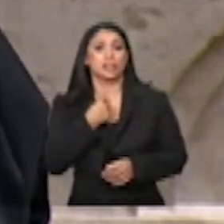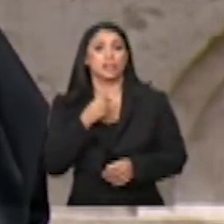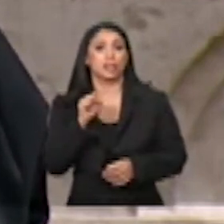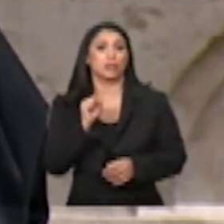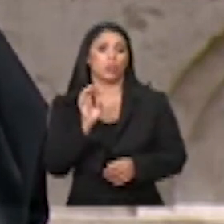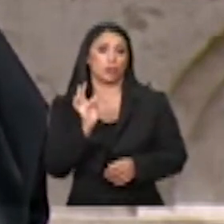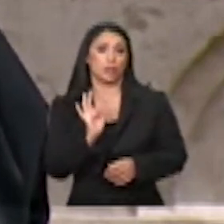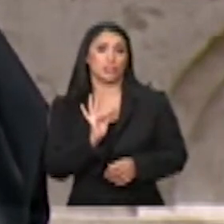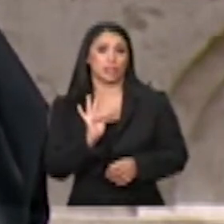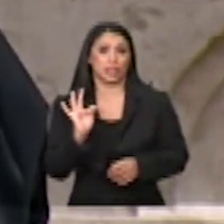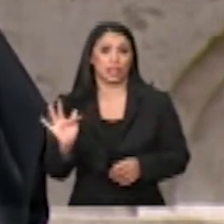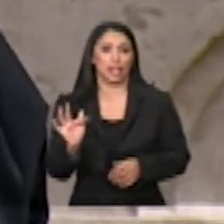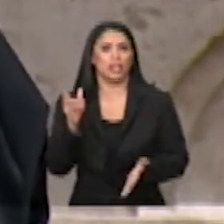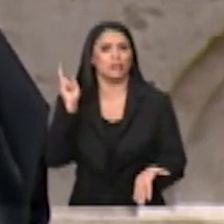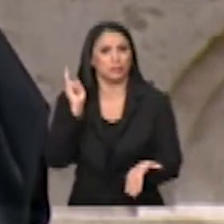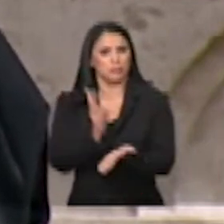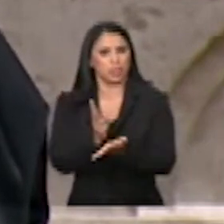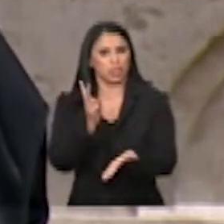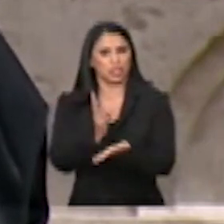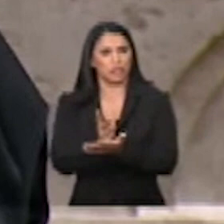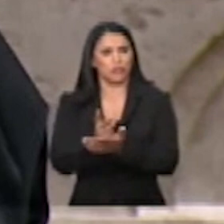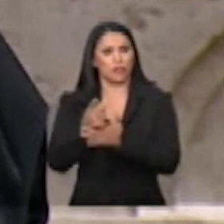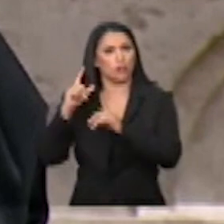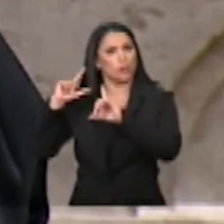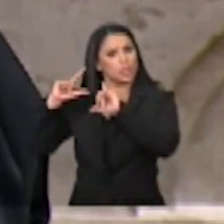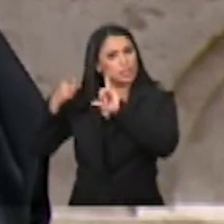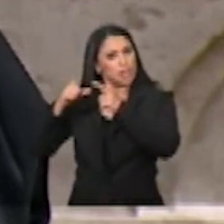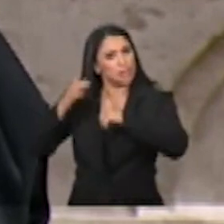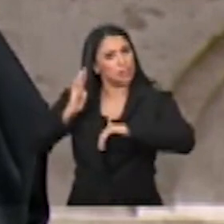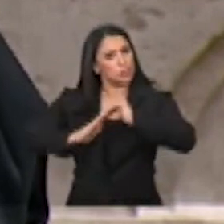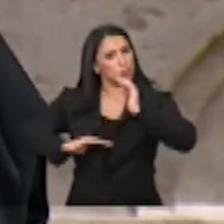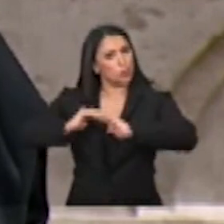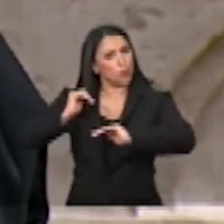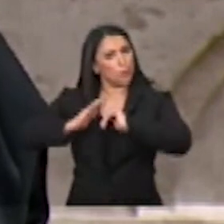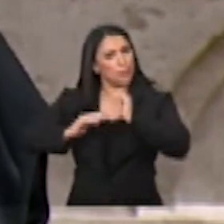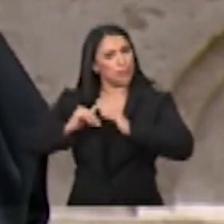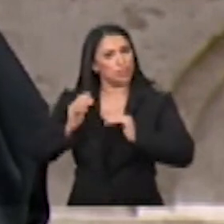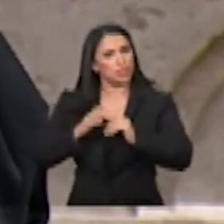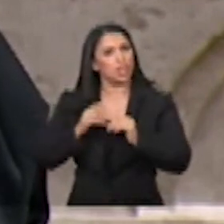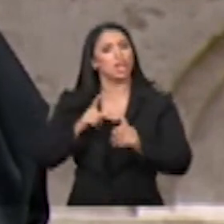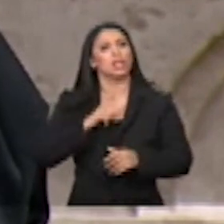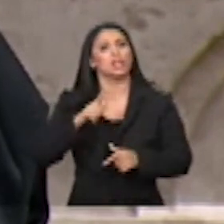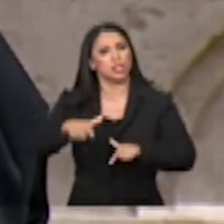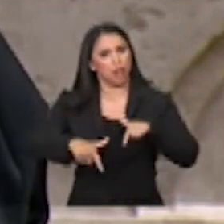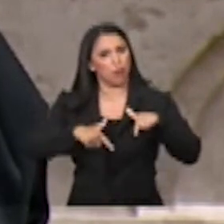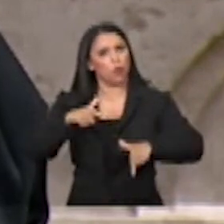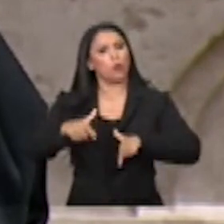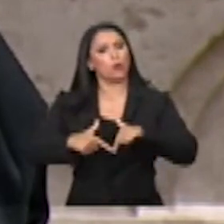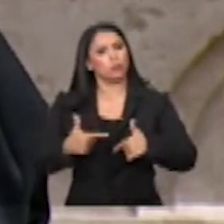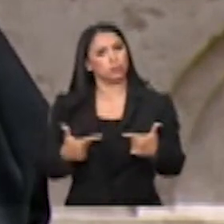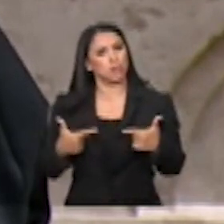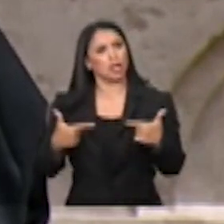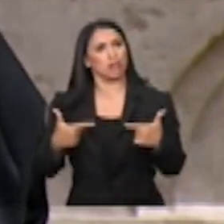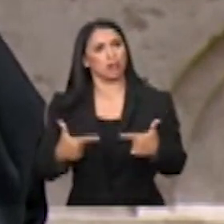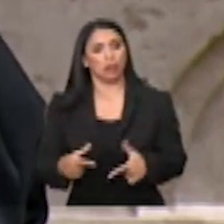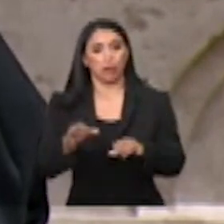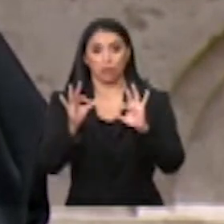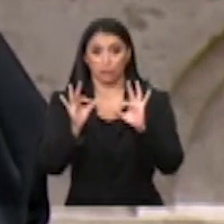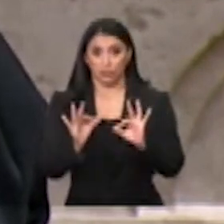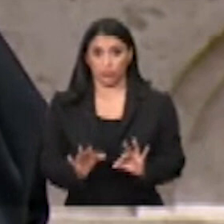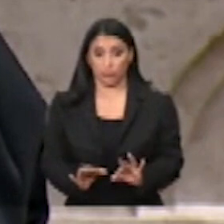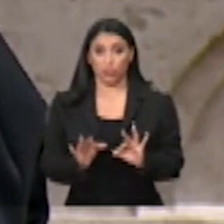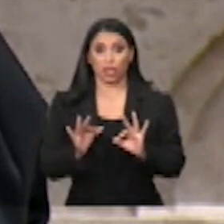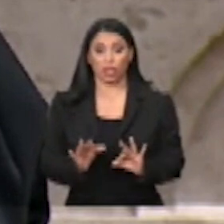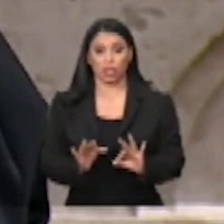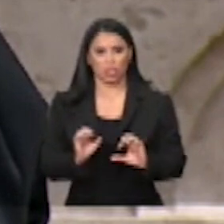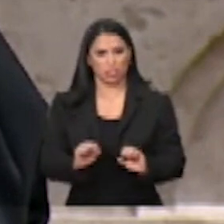Federal, preservando suas tradições de competência, diligência e integridade, se